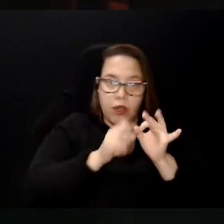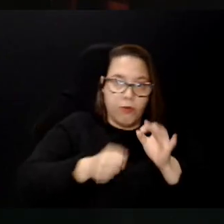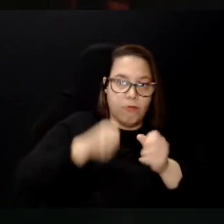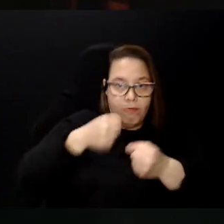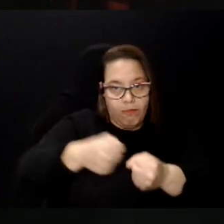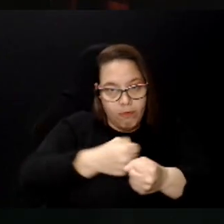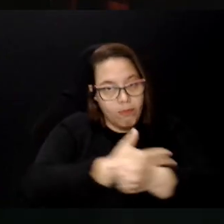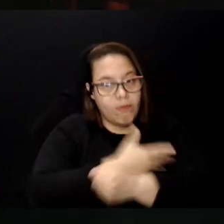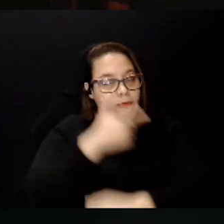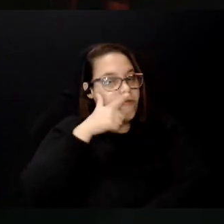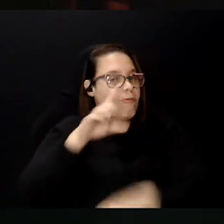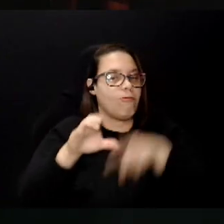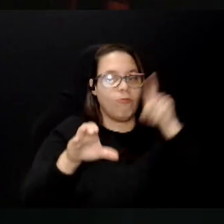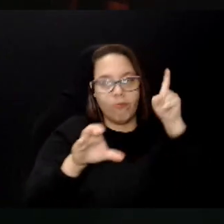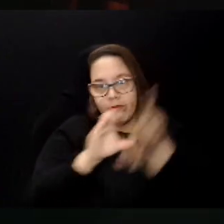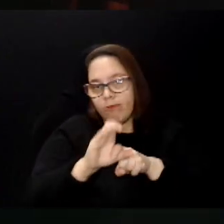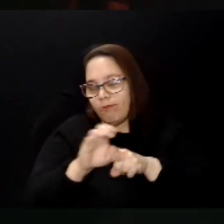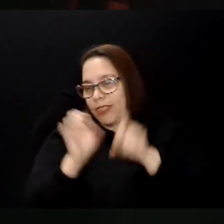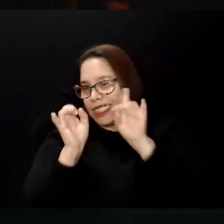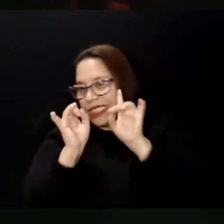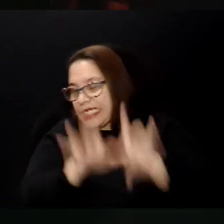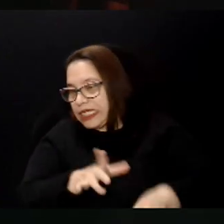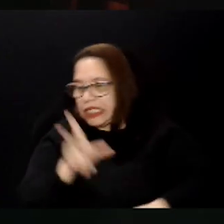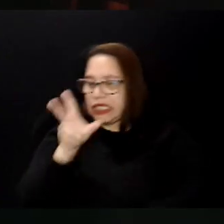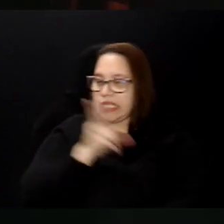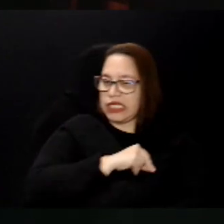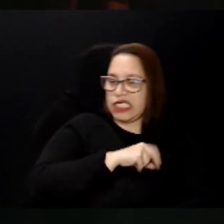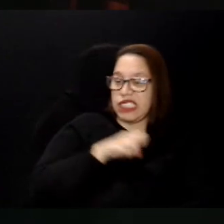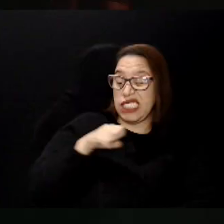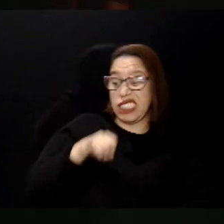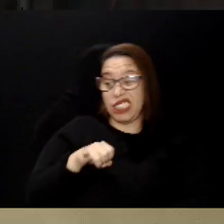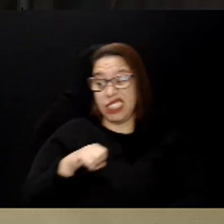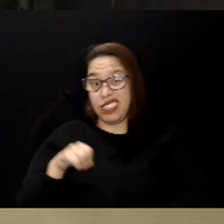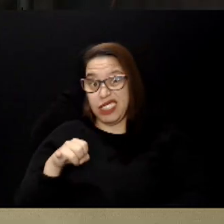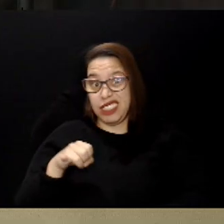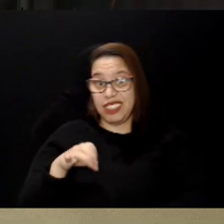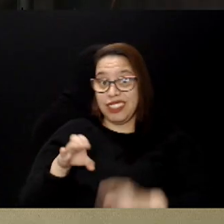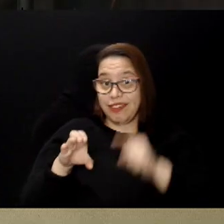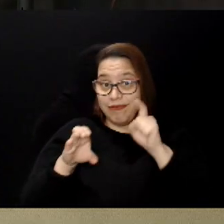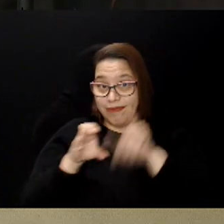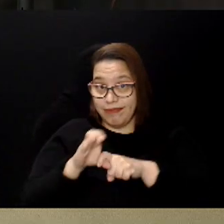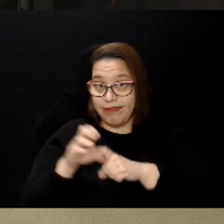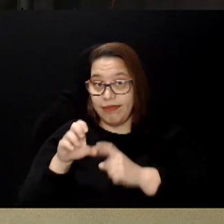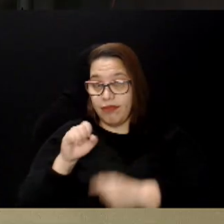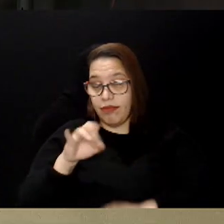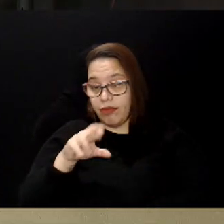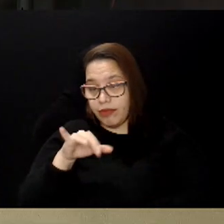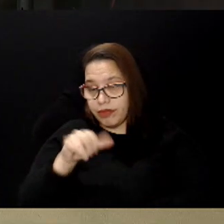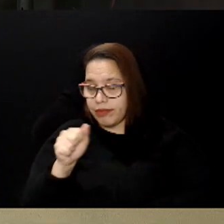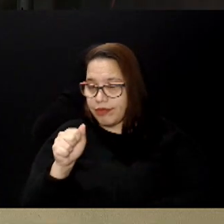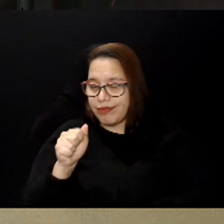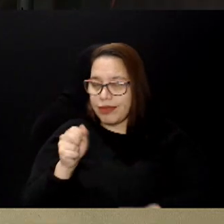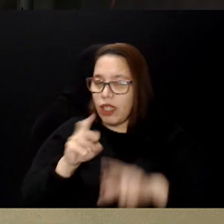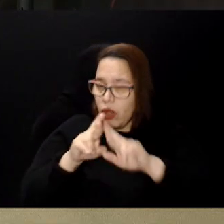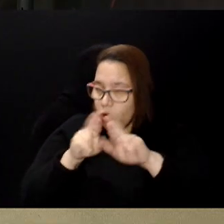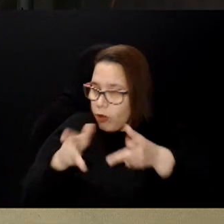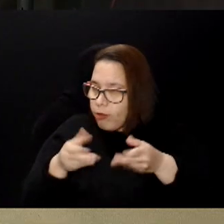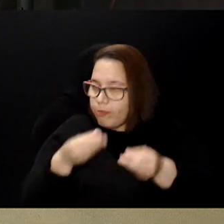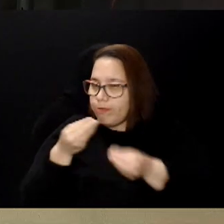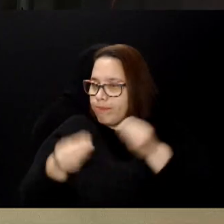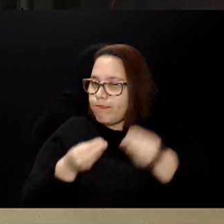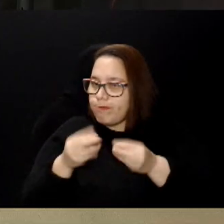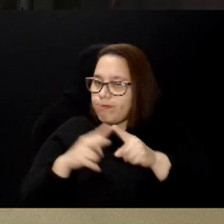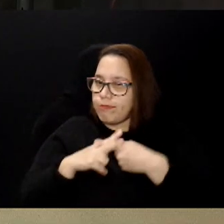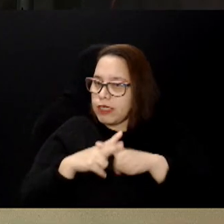consigo largar? Eita, será que está já indo para a dependência? Soraya, como é que a gente diferencia isso, né? A ferramenta está me ajudando